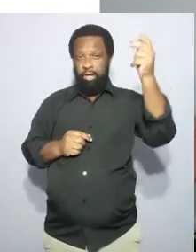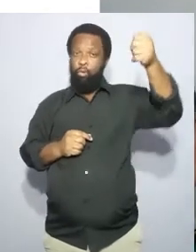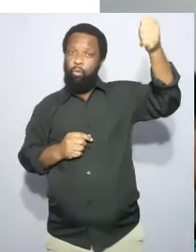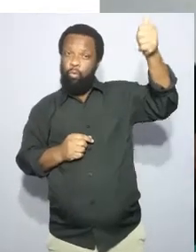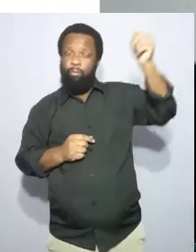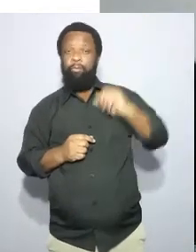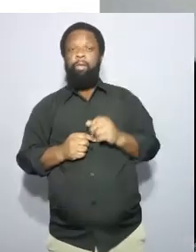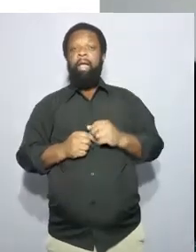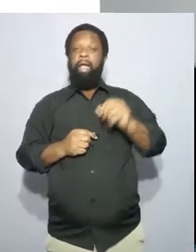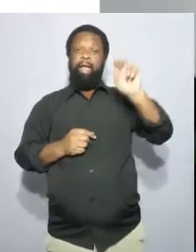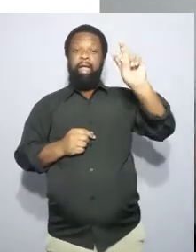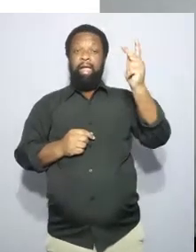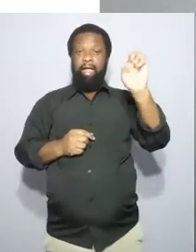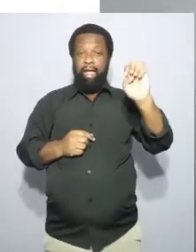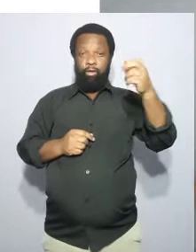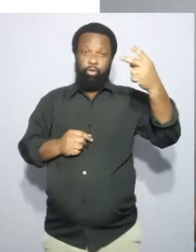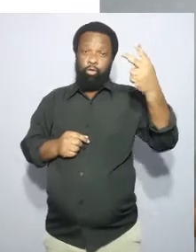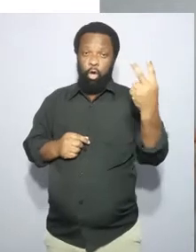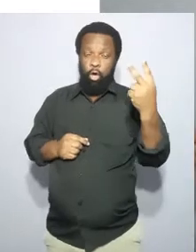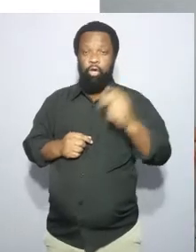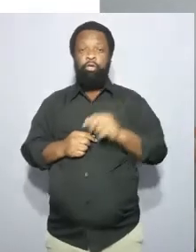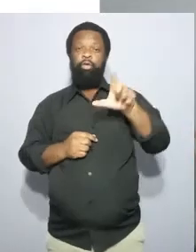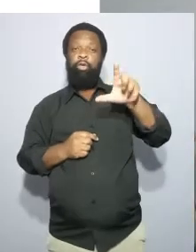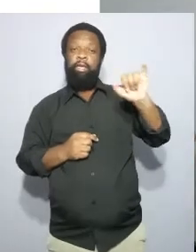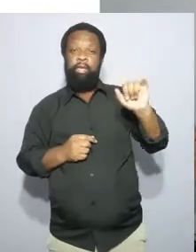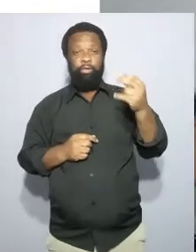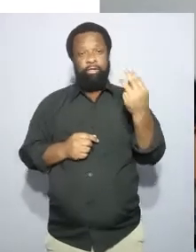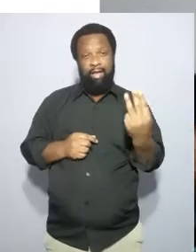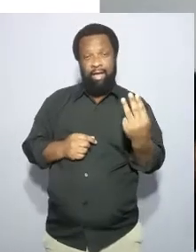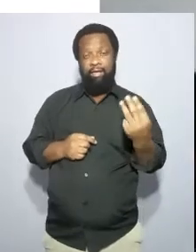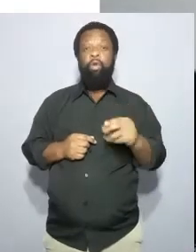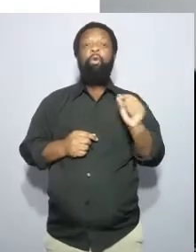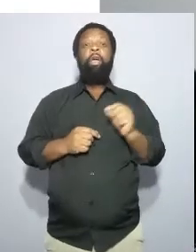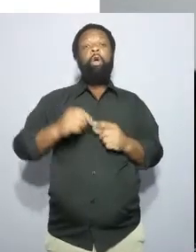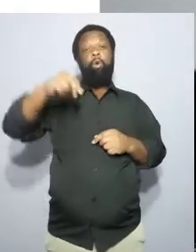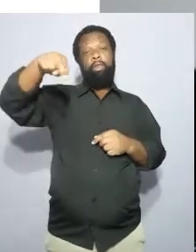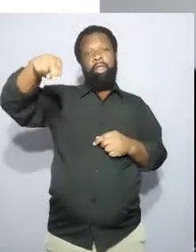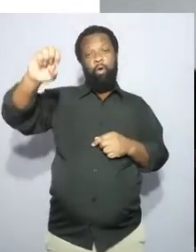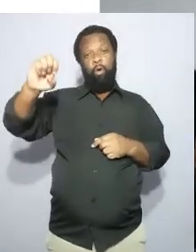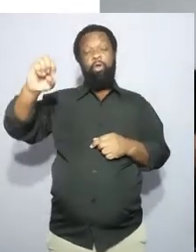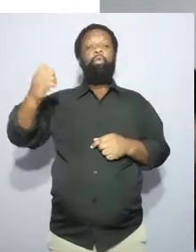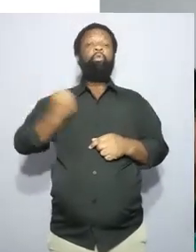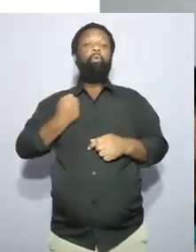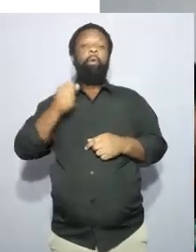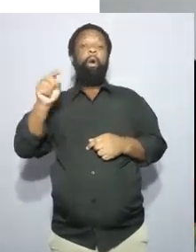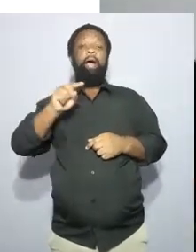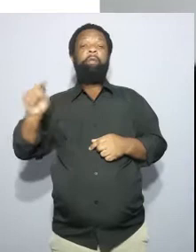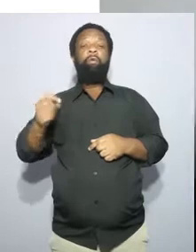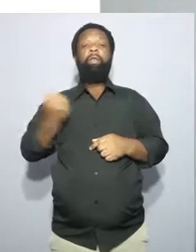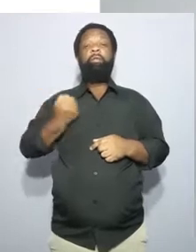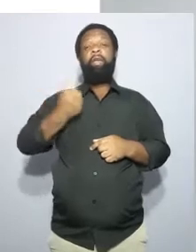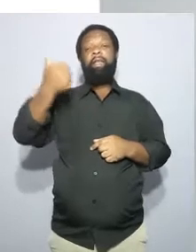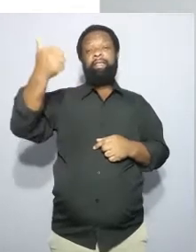1, o L2, o lítio 3, tudo bem? E o neônio tem o número atômico 10. Então, o